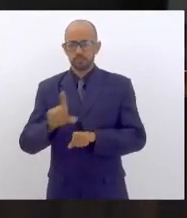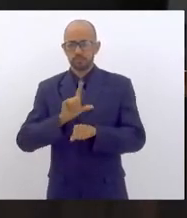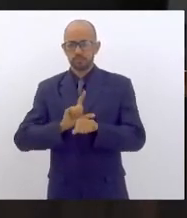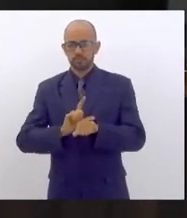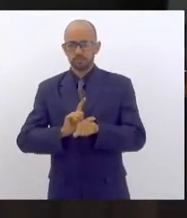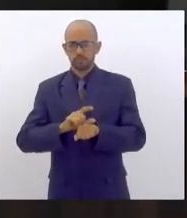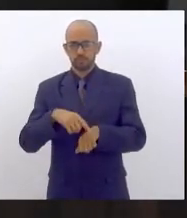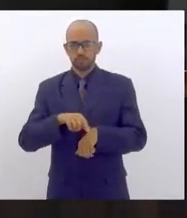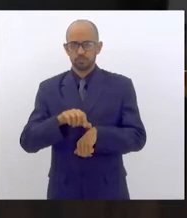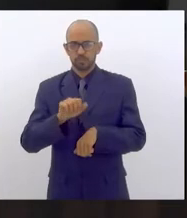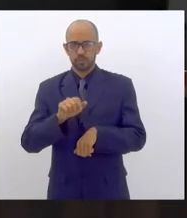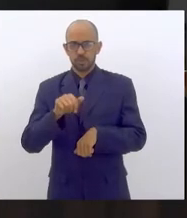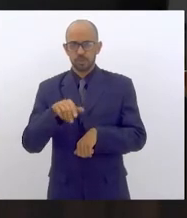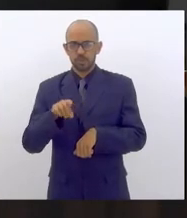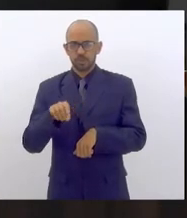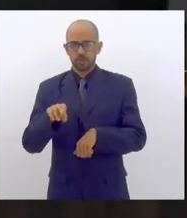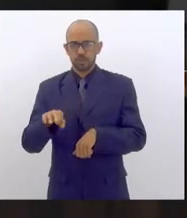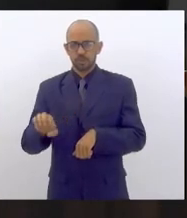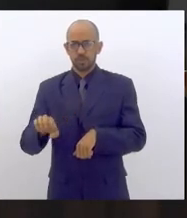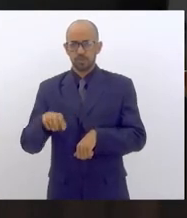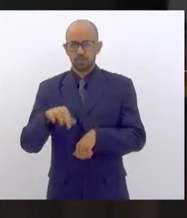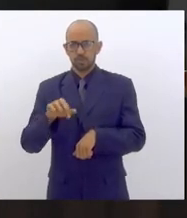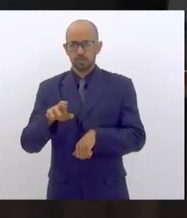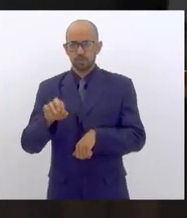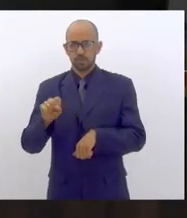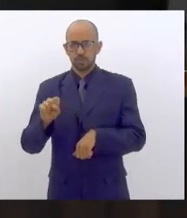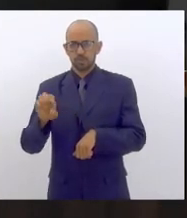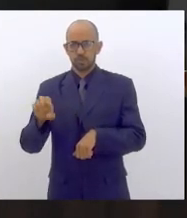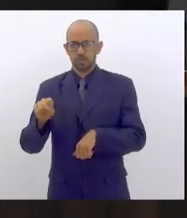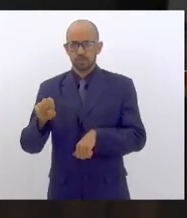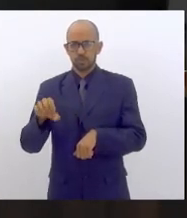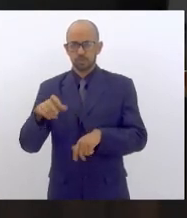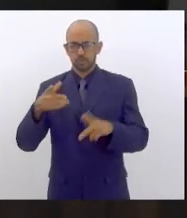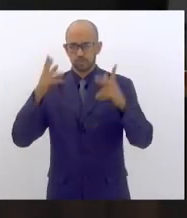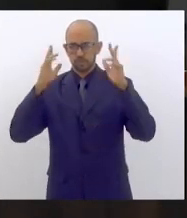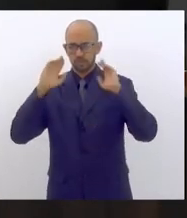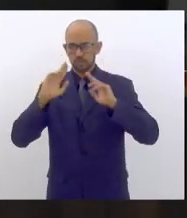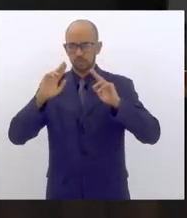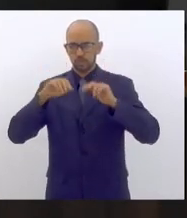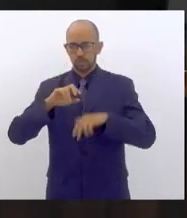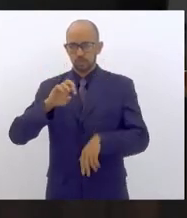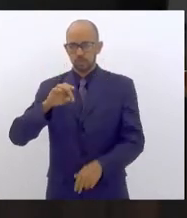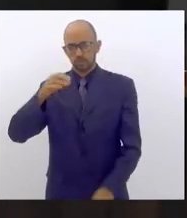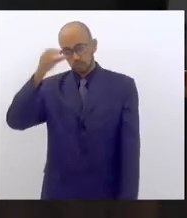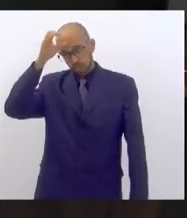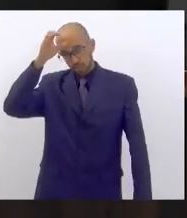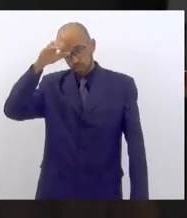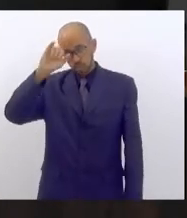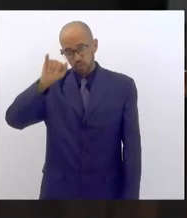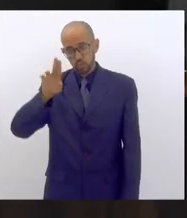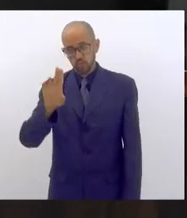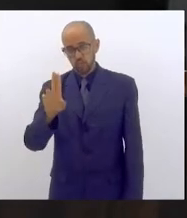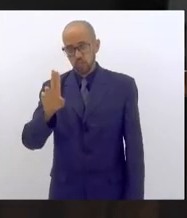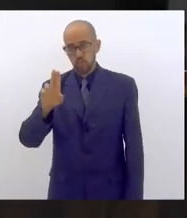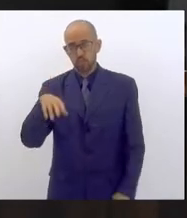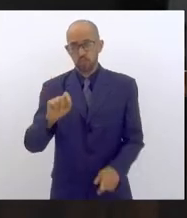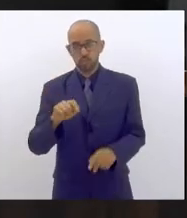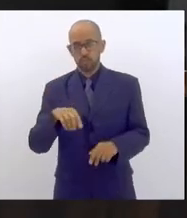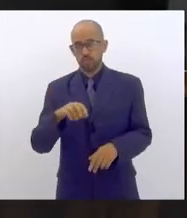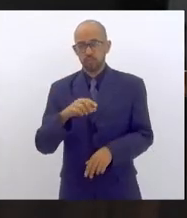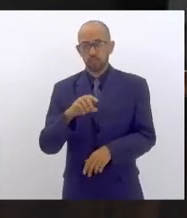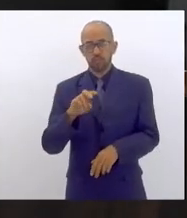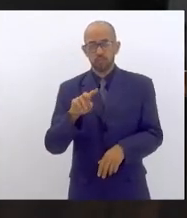Reis, Alexandre Freitas, Rosane Félix, Marcelo Cabeleireiro, Tia Ju, Brazão, Giovanni Ratinho, Carlos Mink, Valdeci da